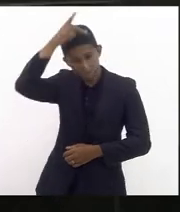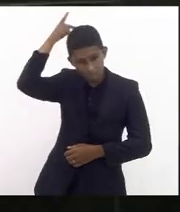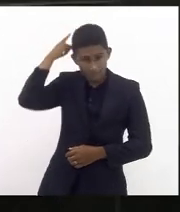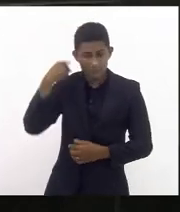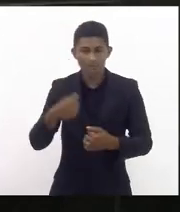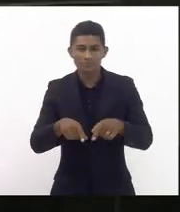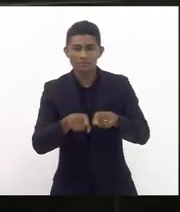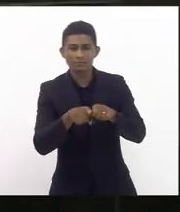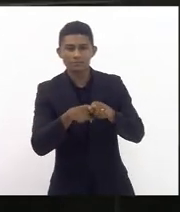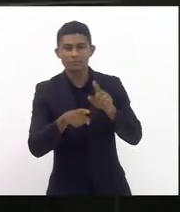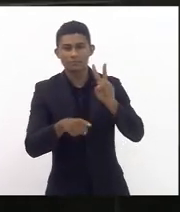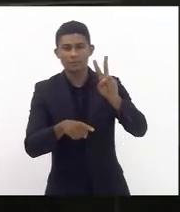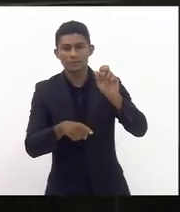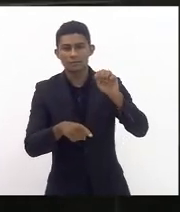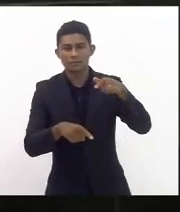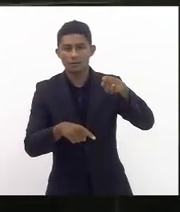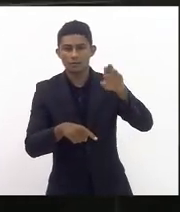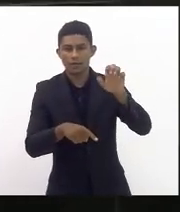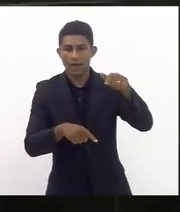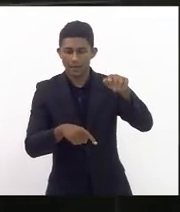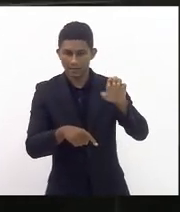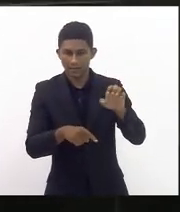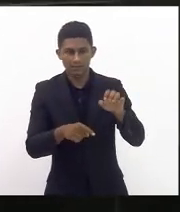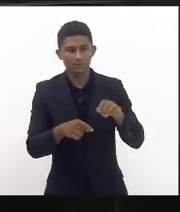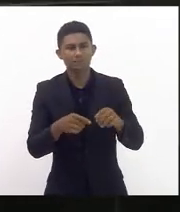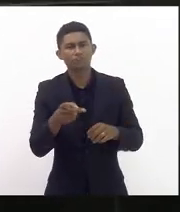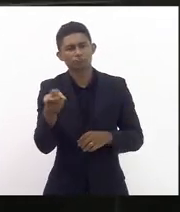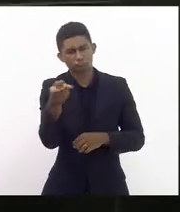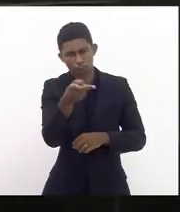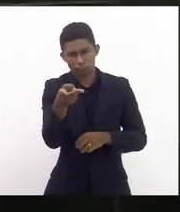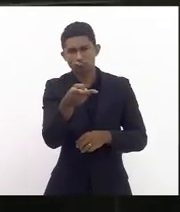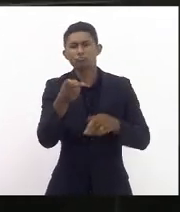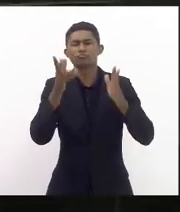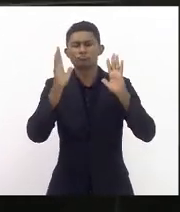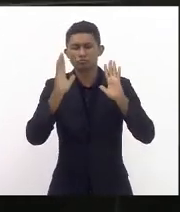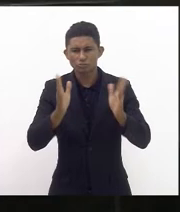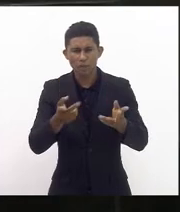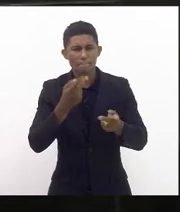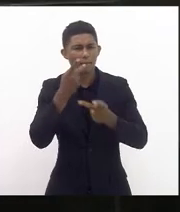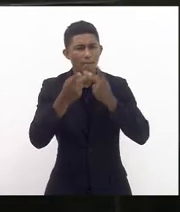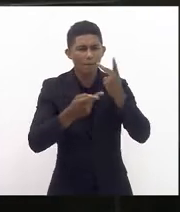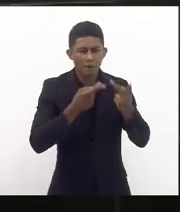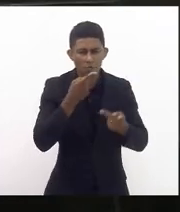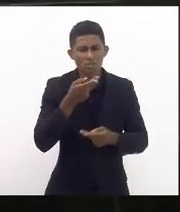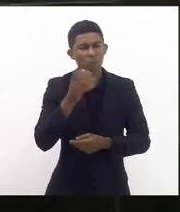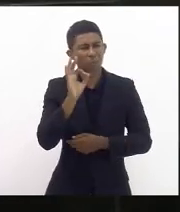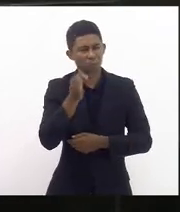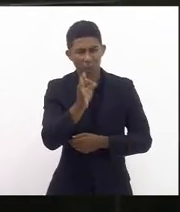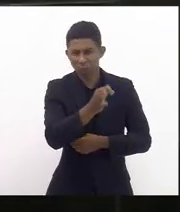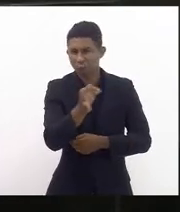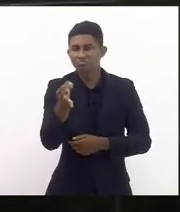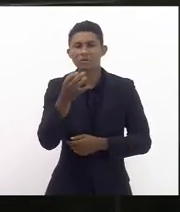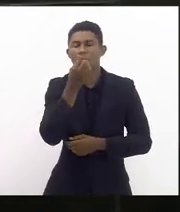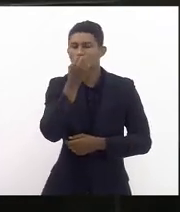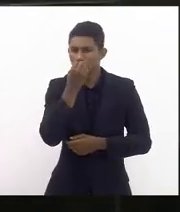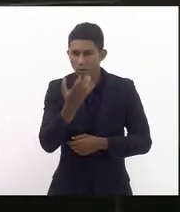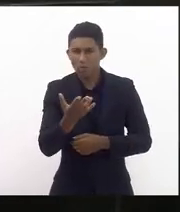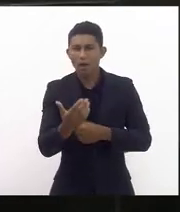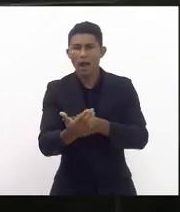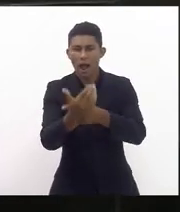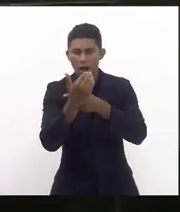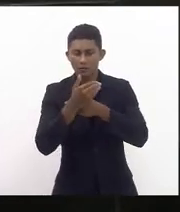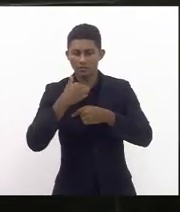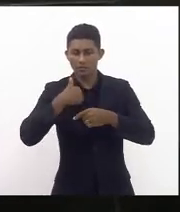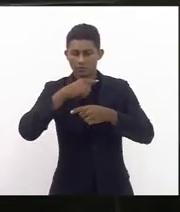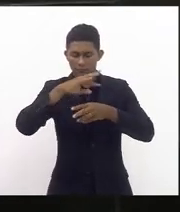Valdec Carneiro, que já fizeram aqui uma belíssima análise que, por certo, vai contribuir para que a minha